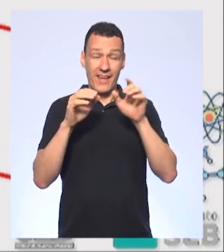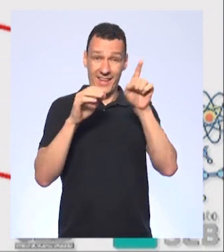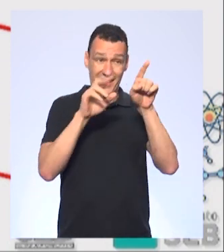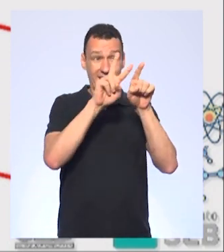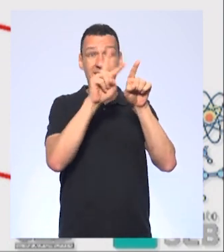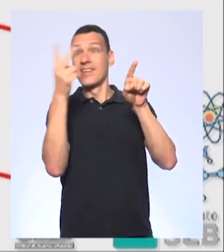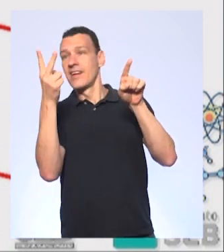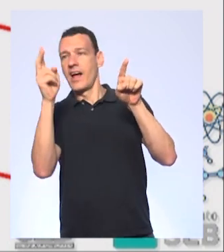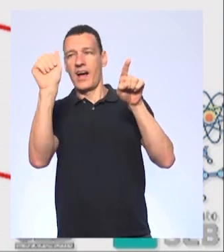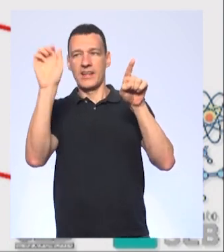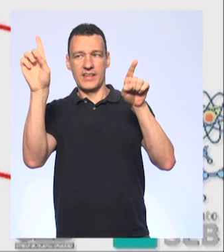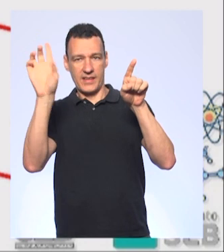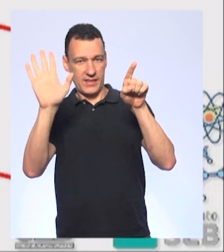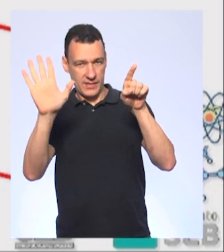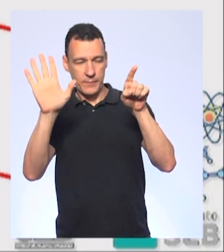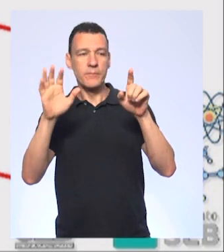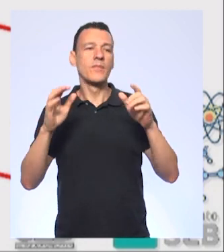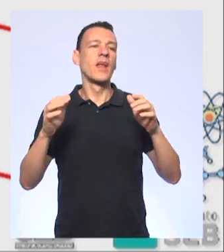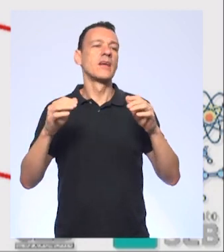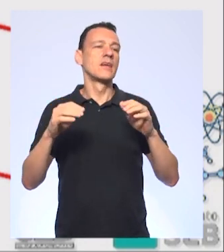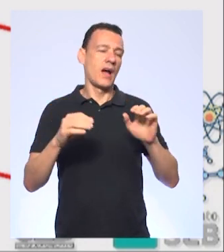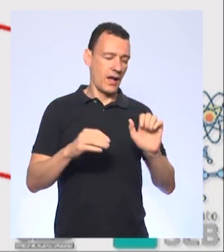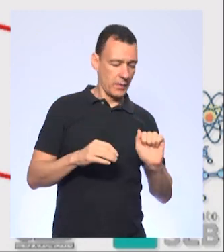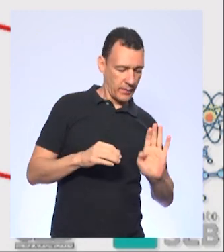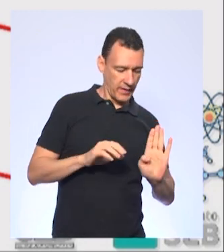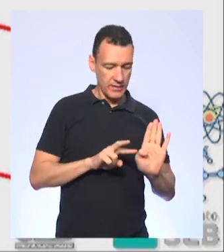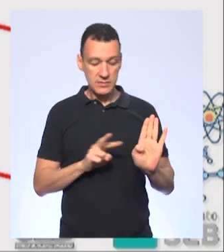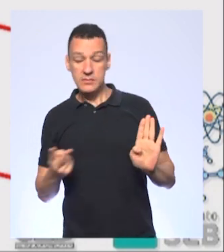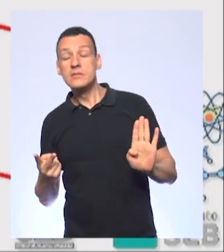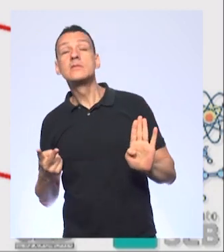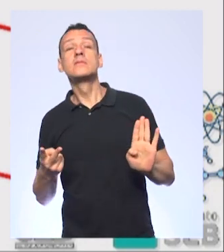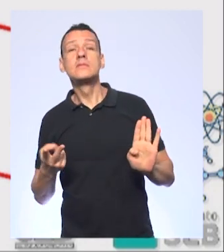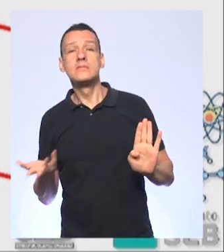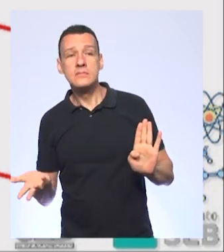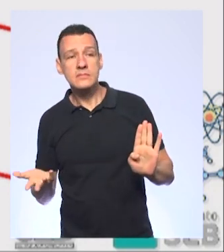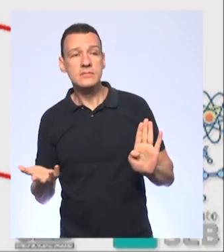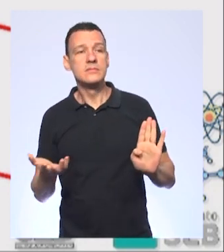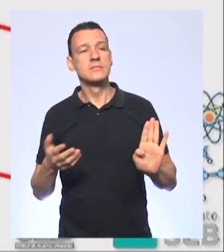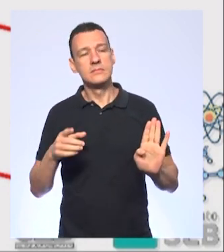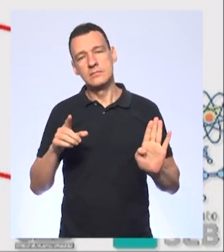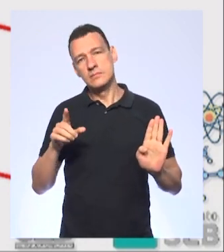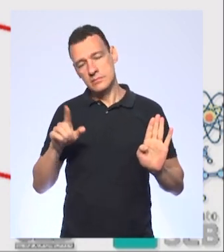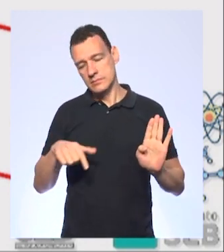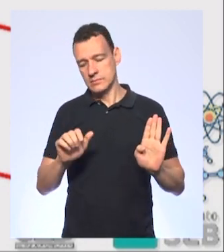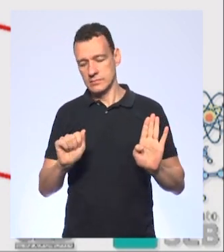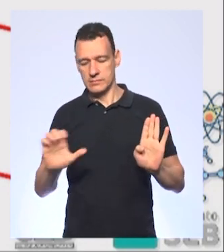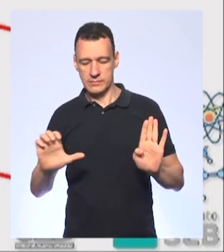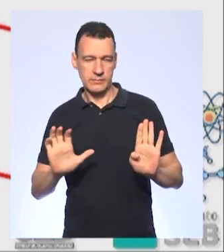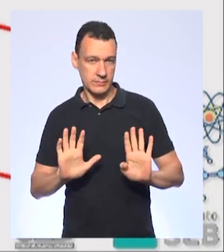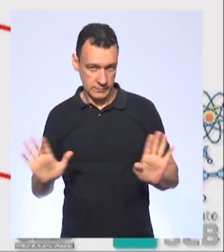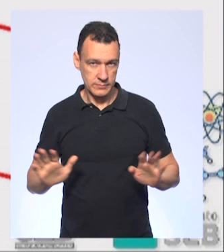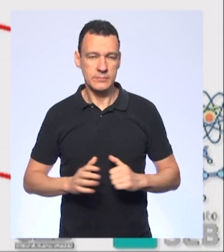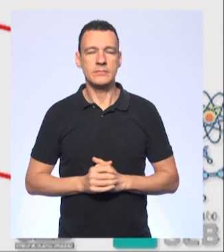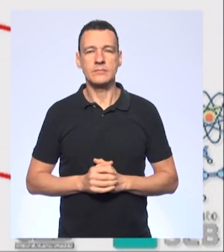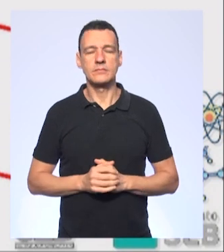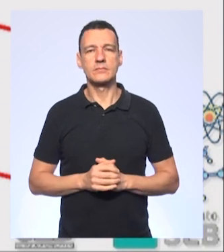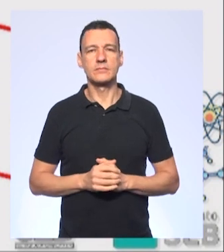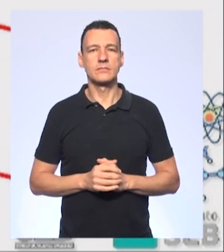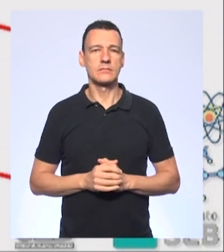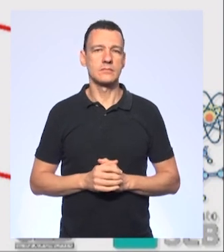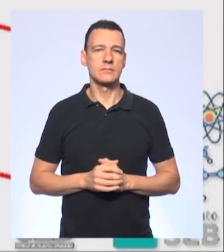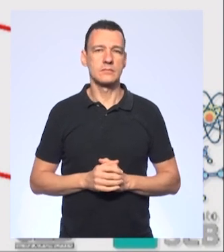AD. Se eu peguei o segmento AB, do outro lado, o segmento correspondente é AC.